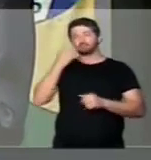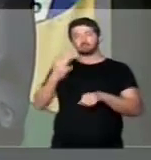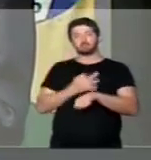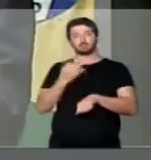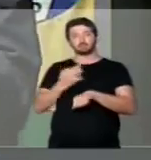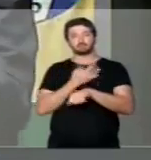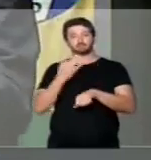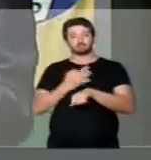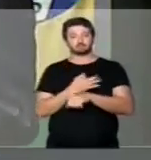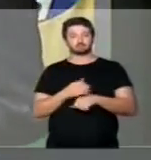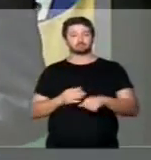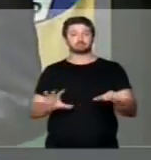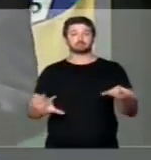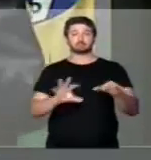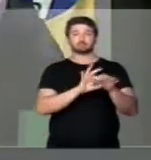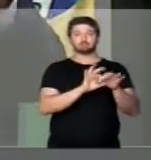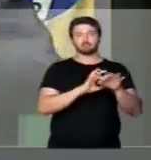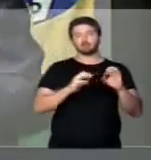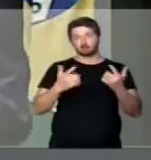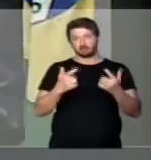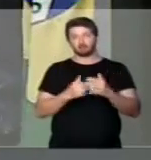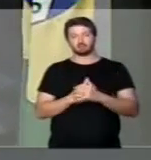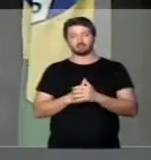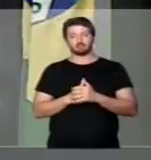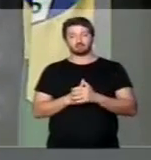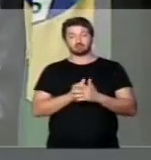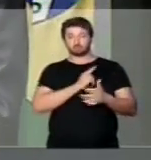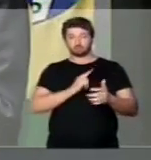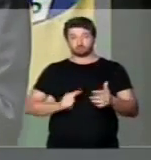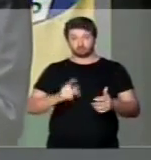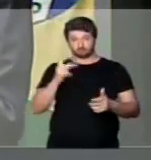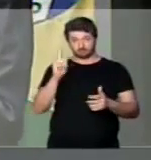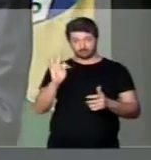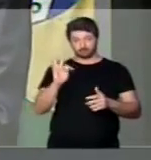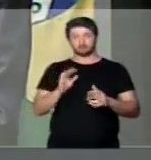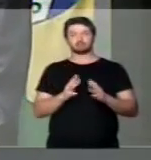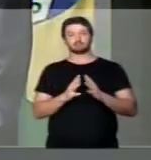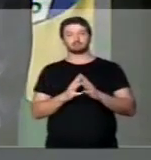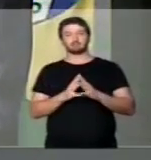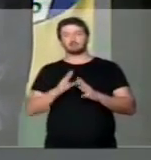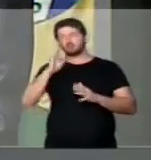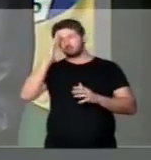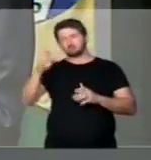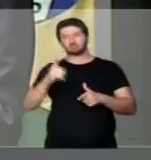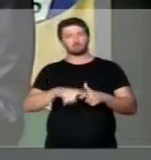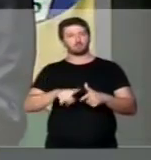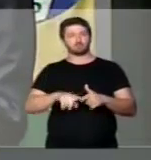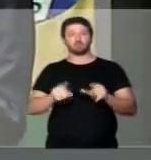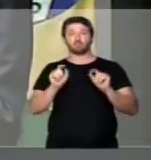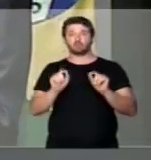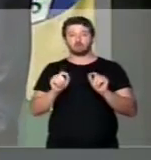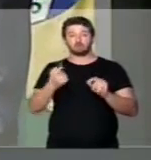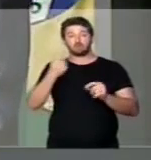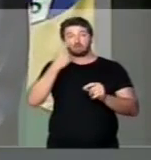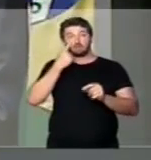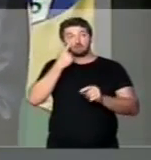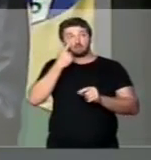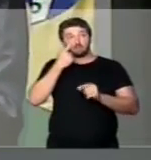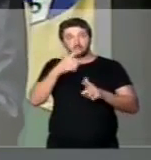lidar, legada, evidentemente, pelo governo do PT, e, sobretudo, buscar